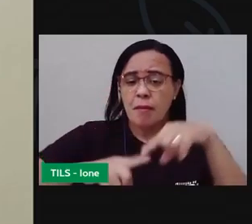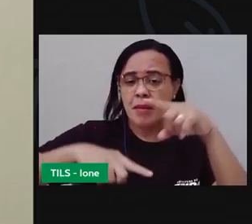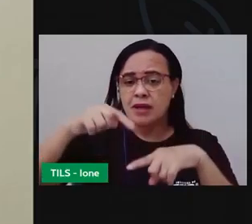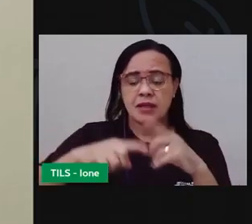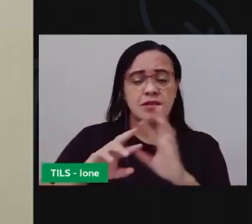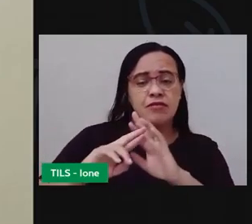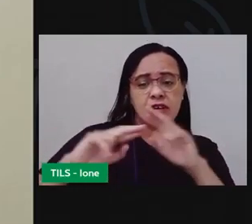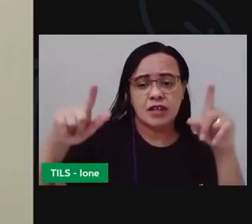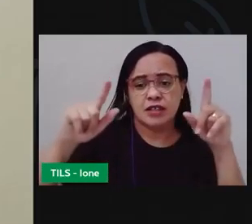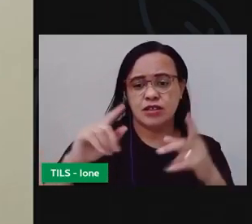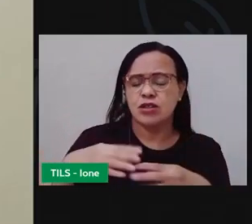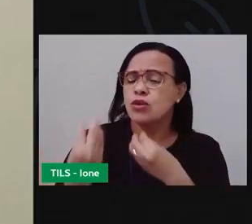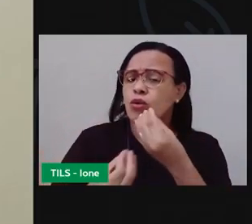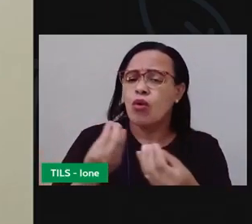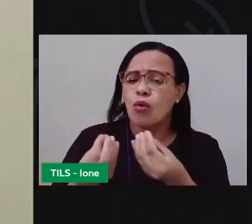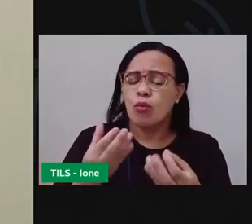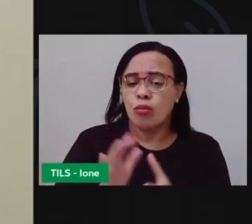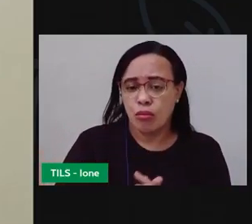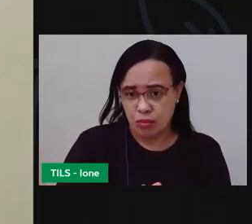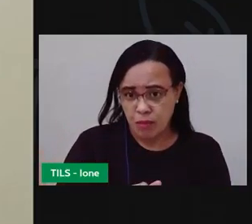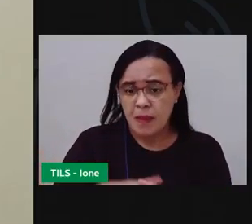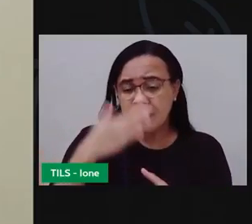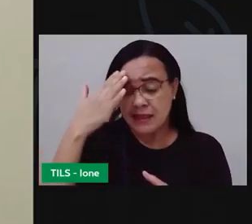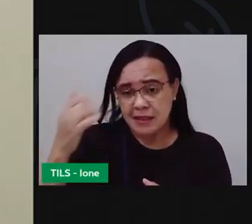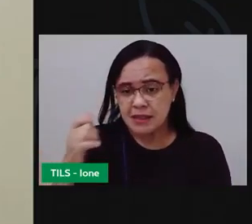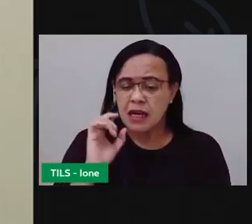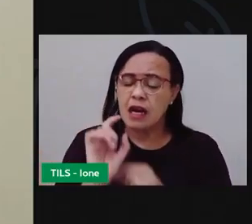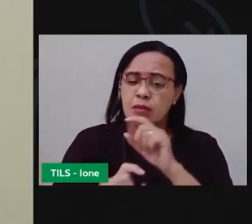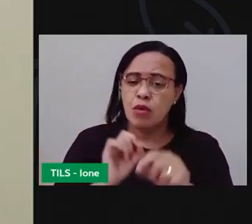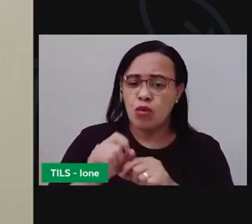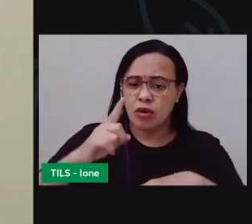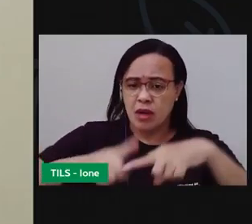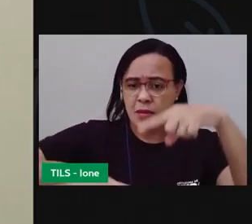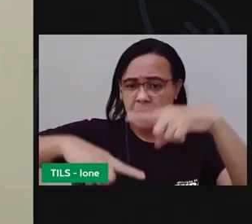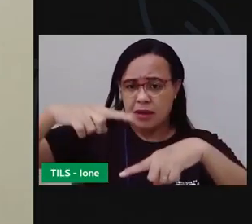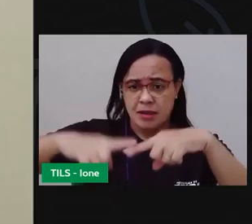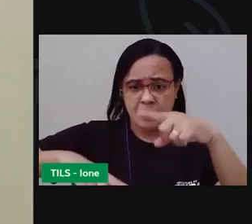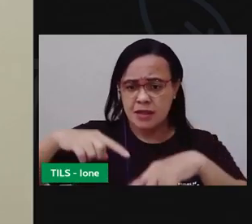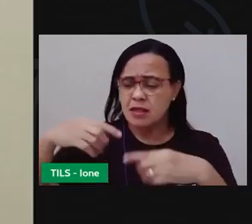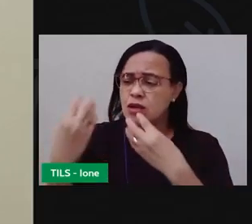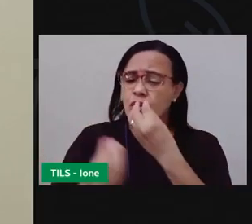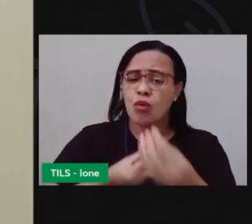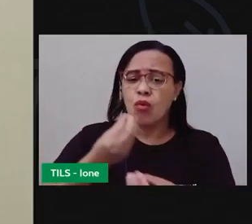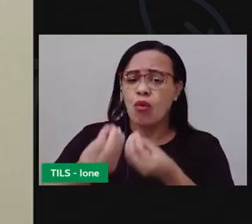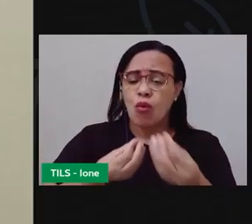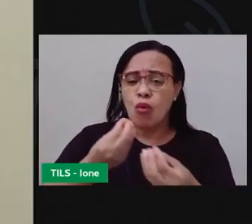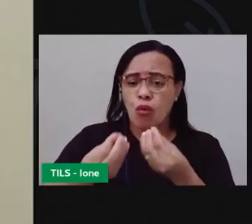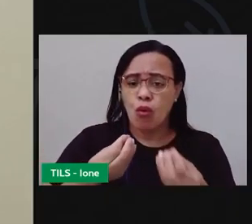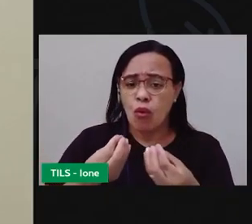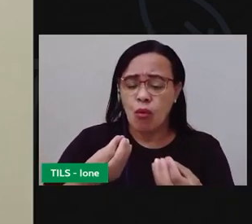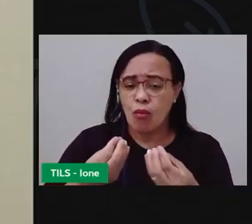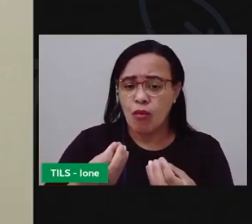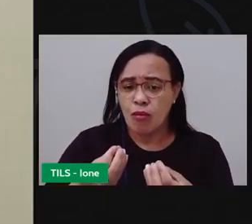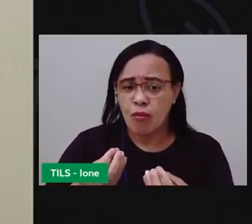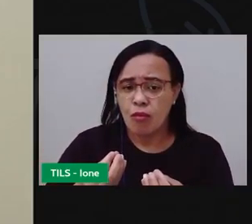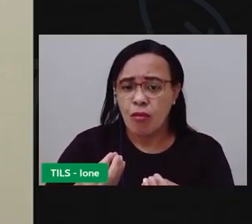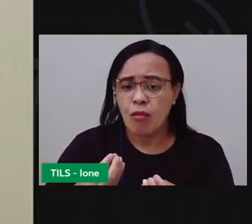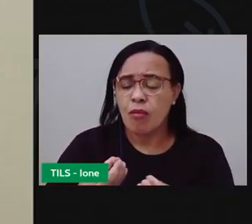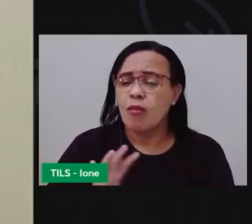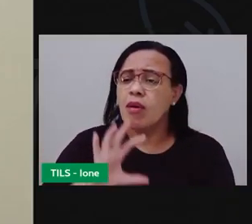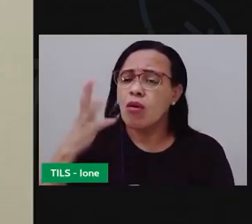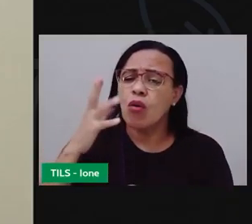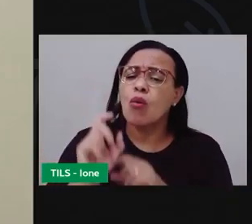Vocês sabiam o que é que acontece com esses materiais, com a embalagem desses materiais? O que é que